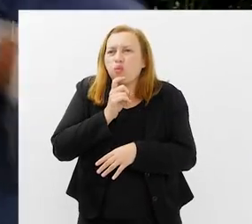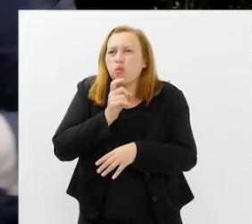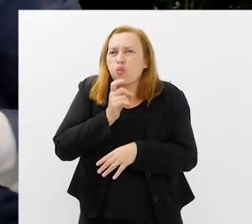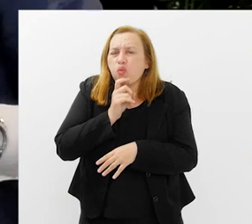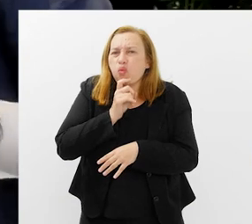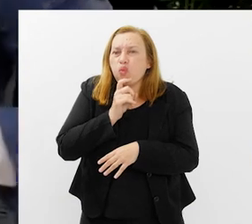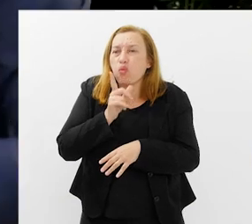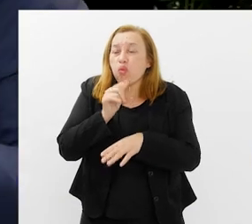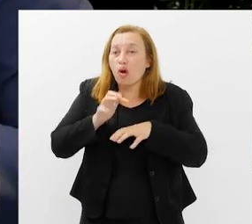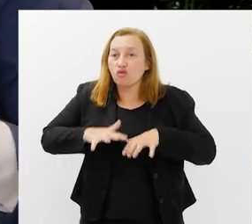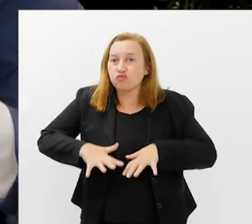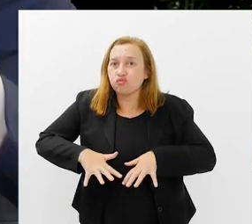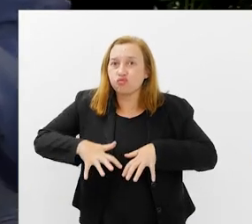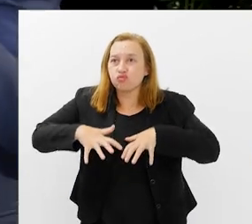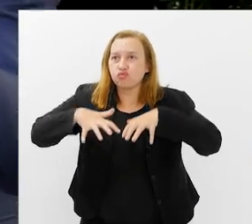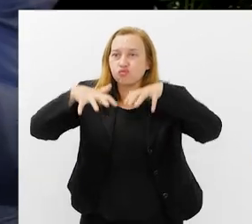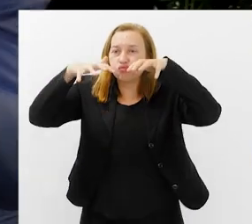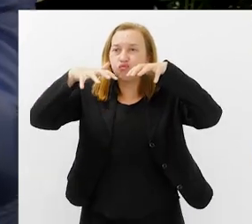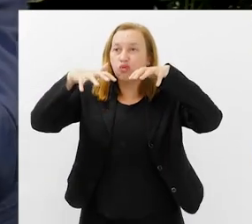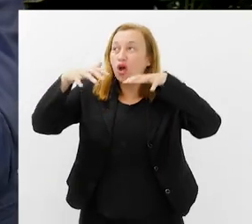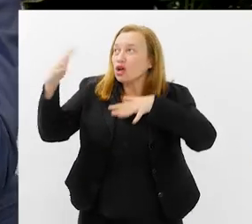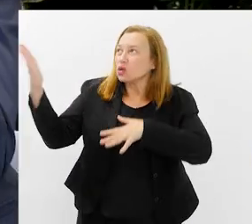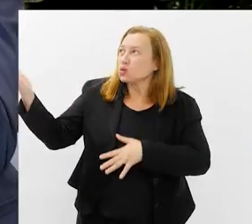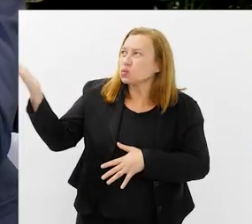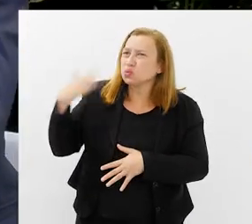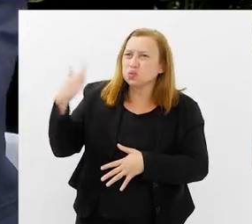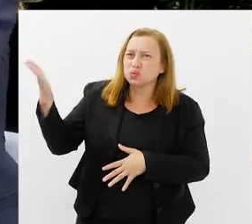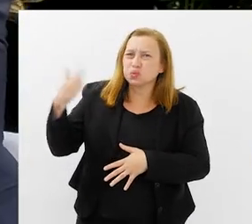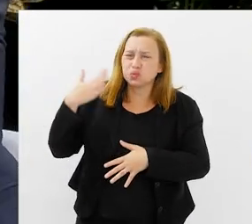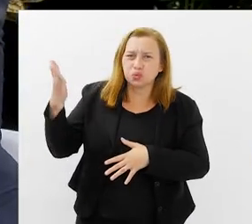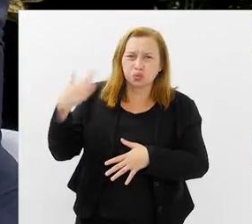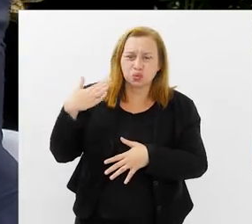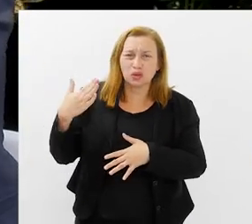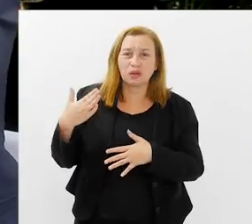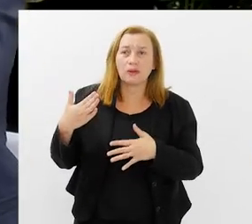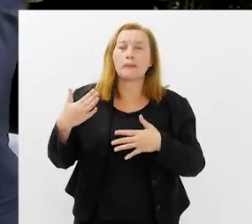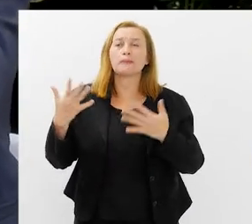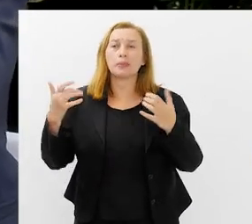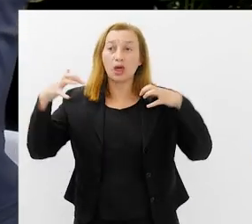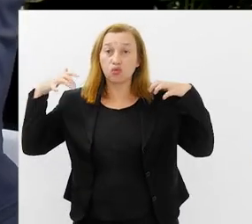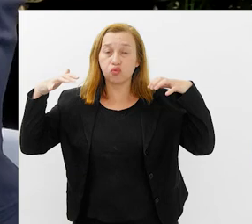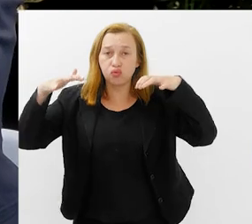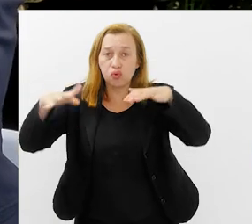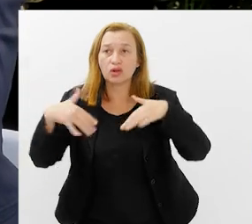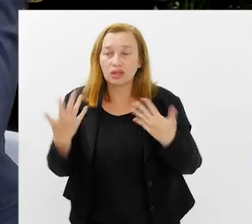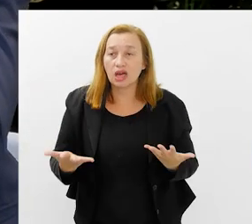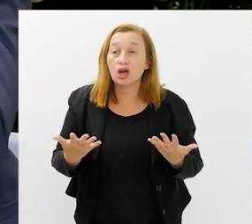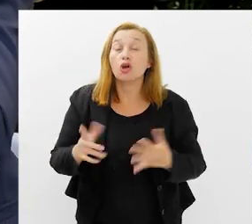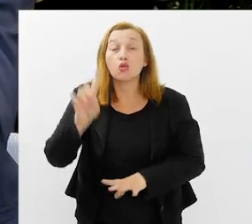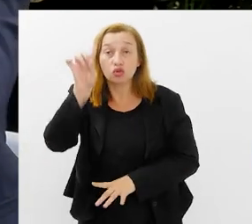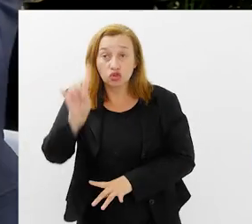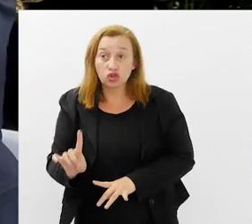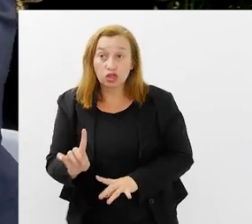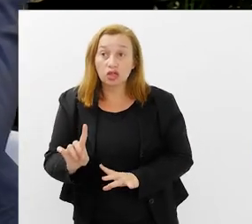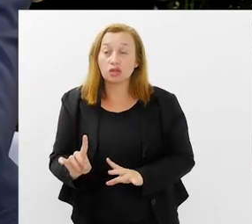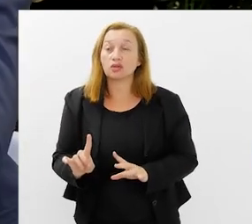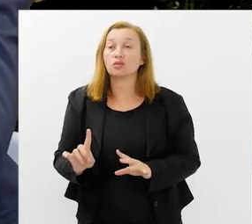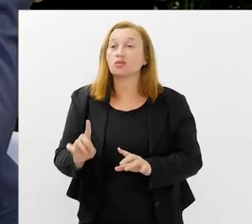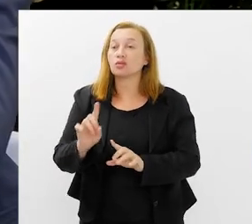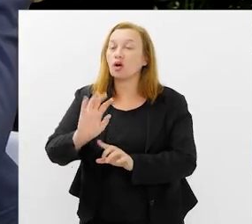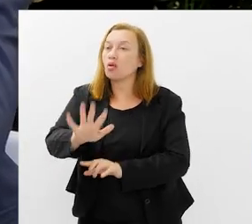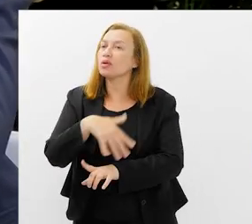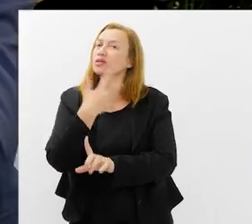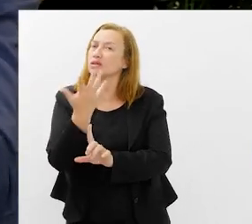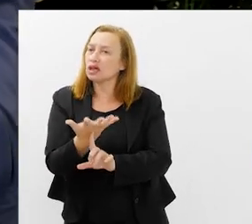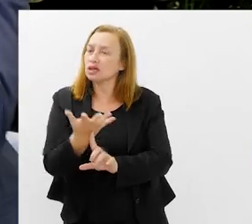clima estão alterados e afetados, que é entender esse direito humano, o direito ao meio ambiente,